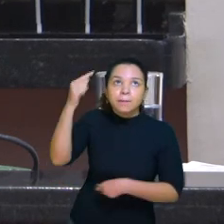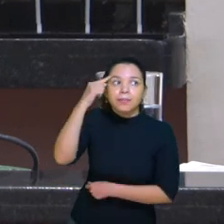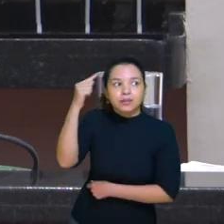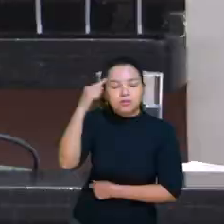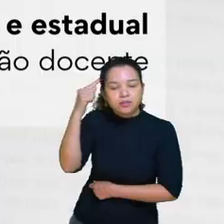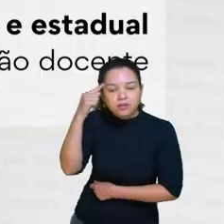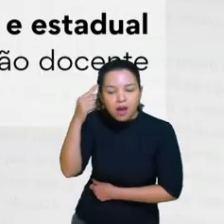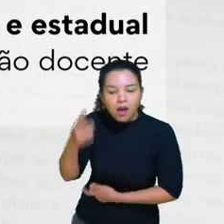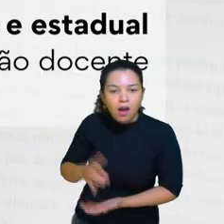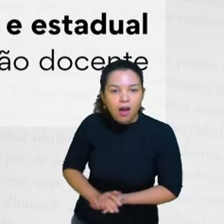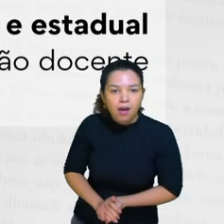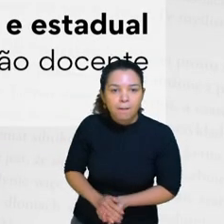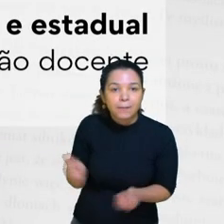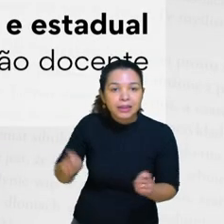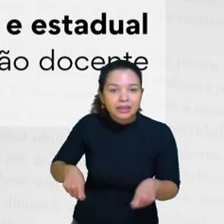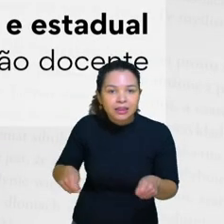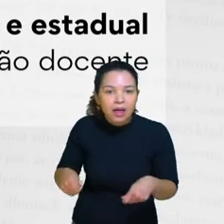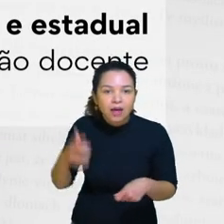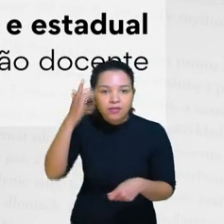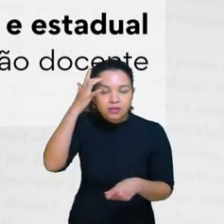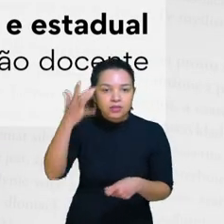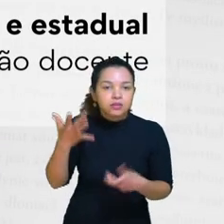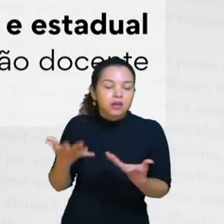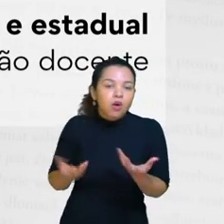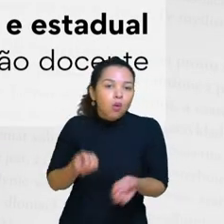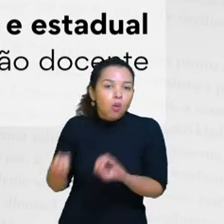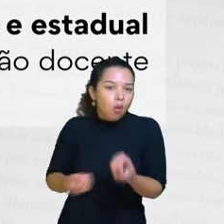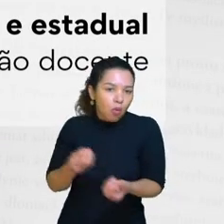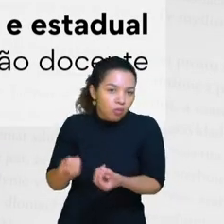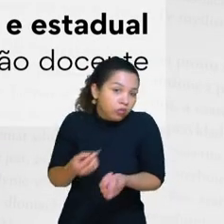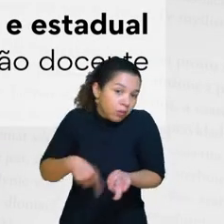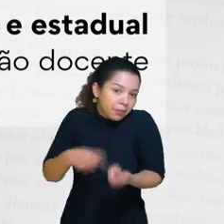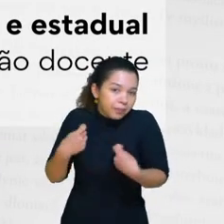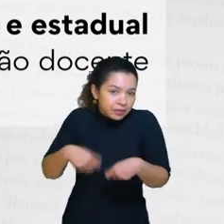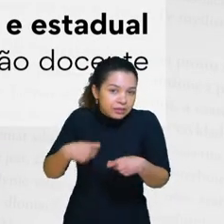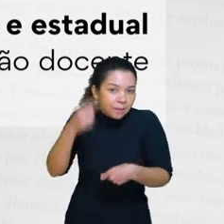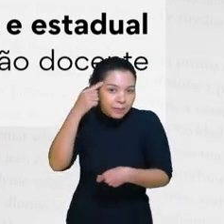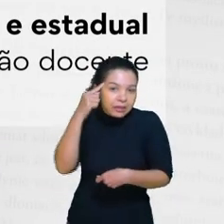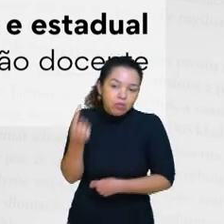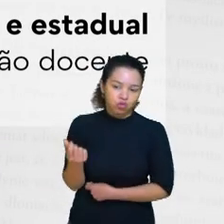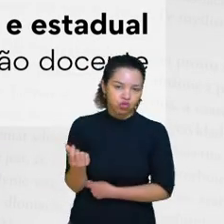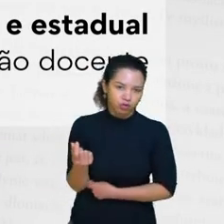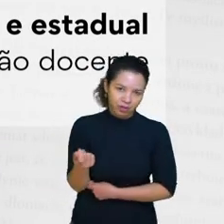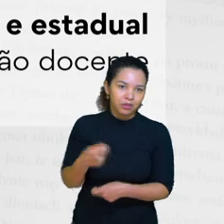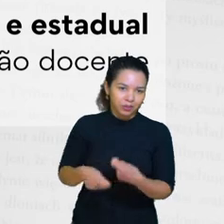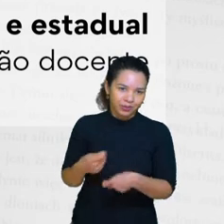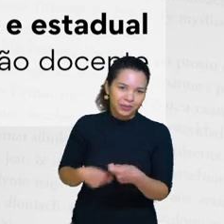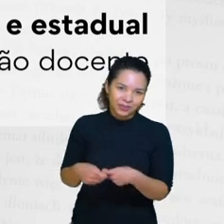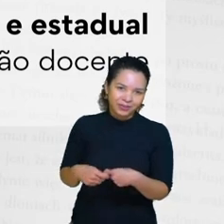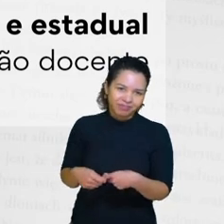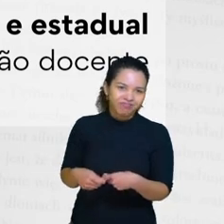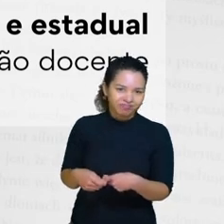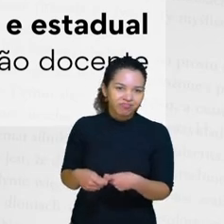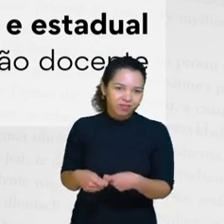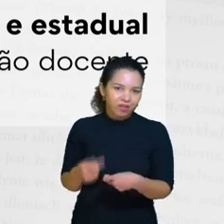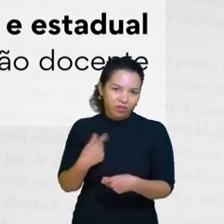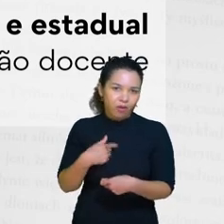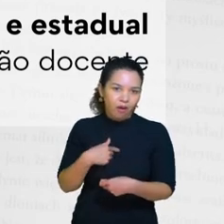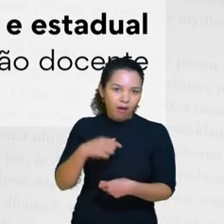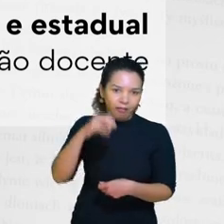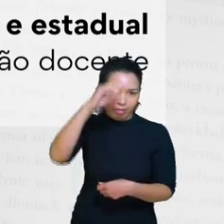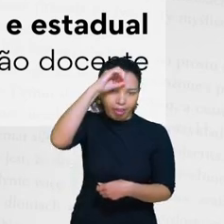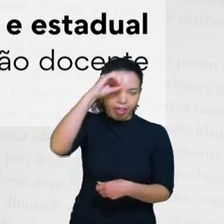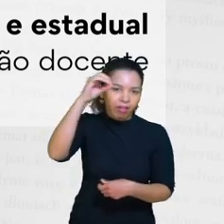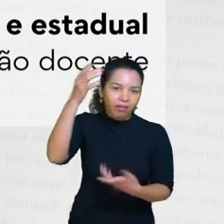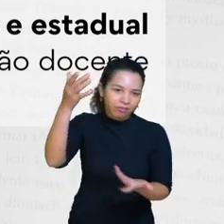viabilizar eh porque nós temos que pensar no aspecto econômico e financeiro também nós não podemos ser ingênuos de achar que isso não